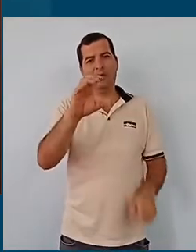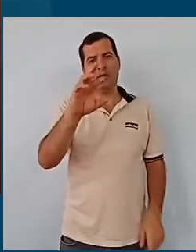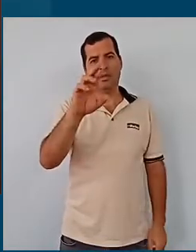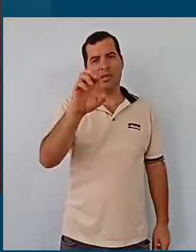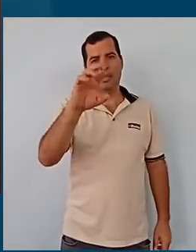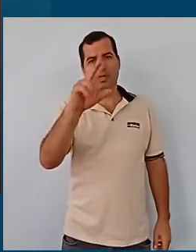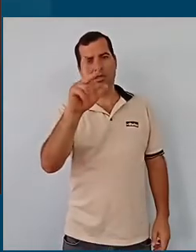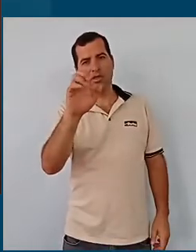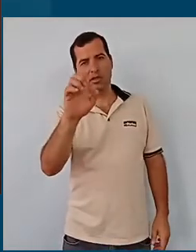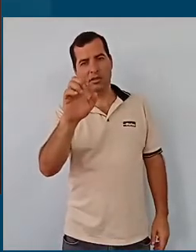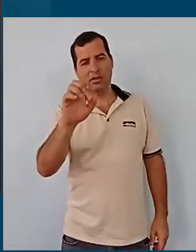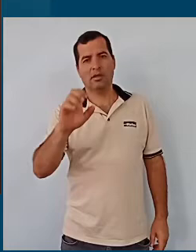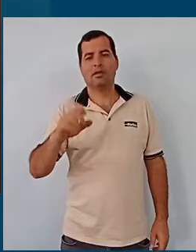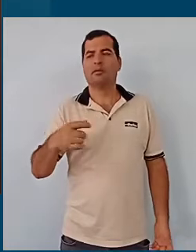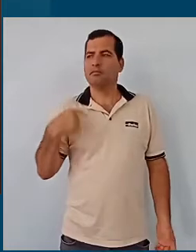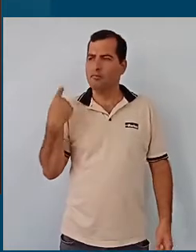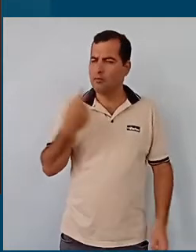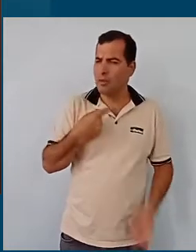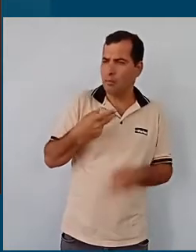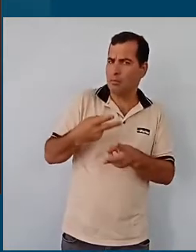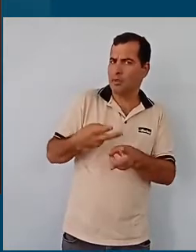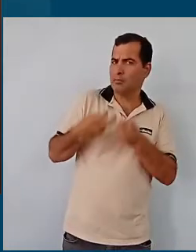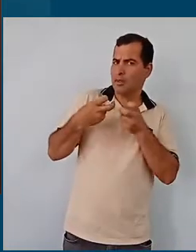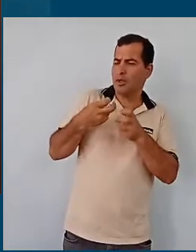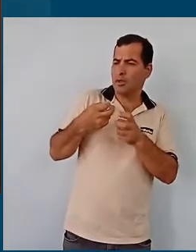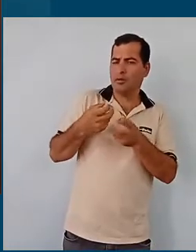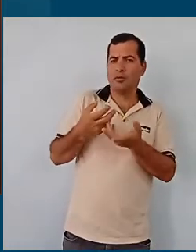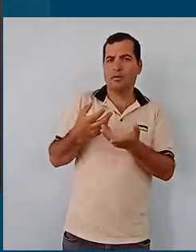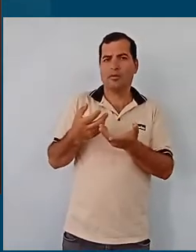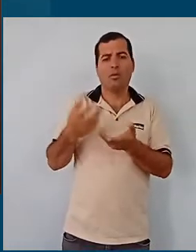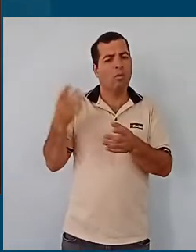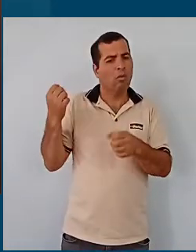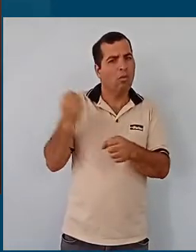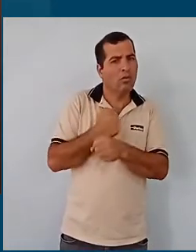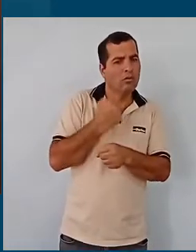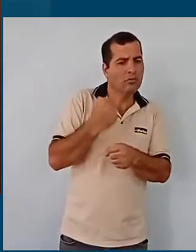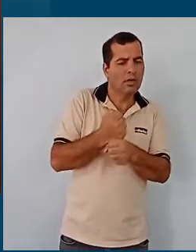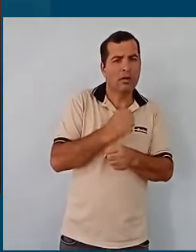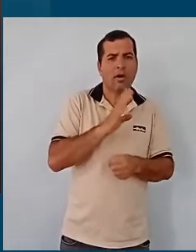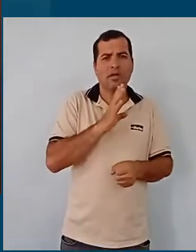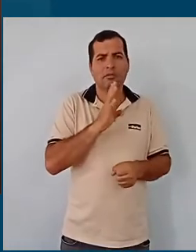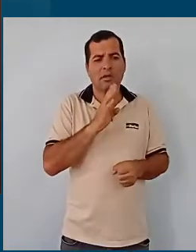passar a observar e construir conhecimento sobre as crianças,